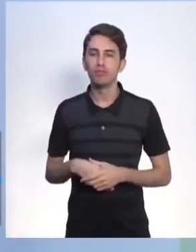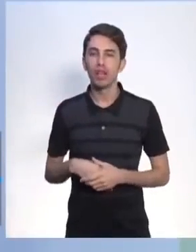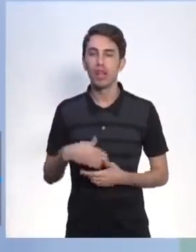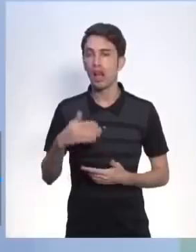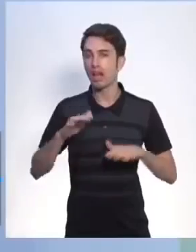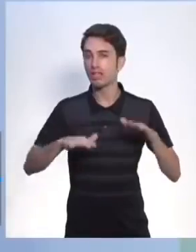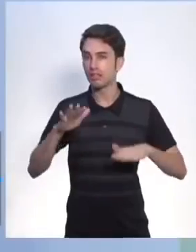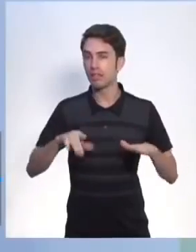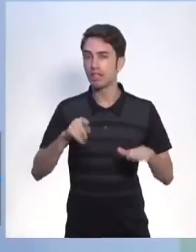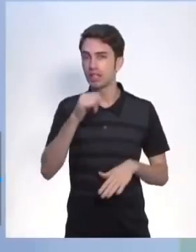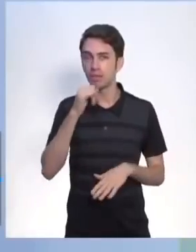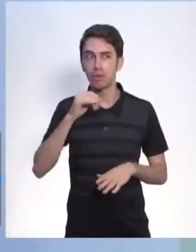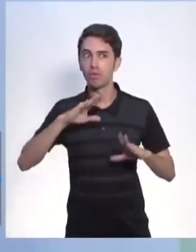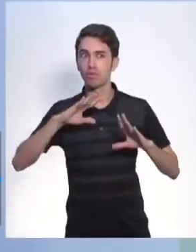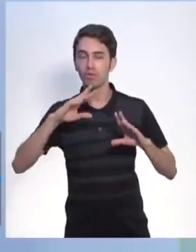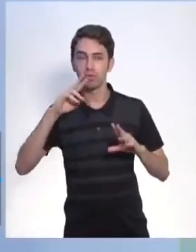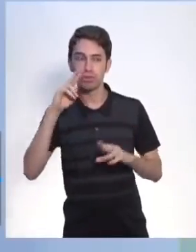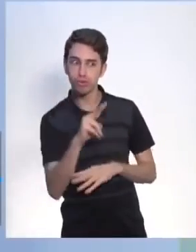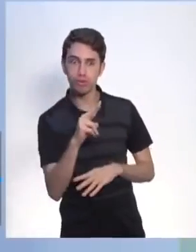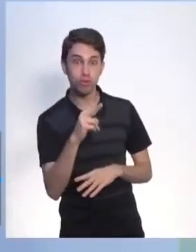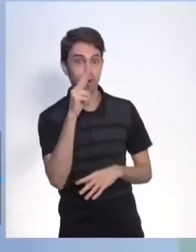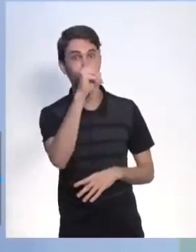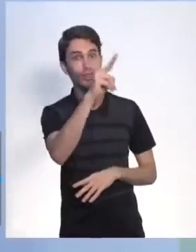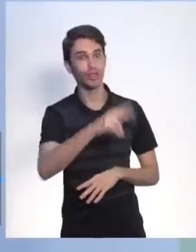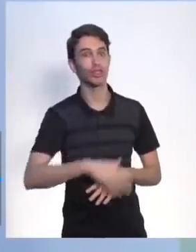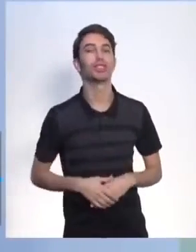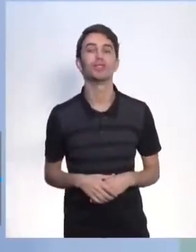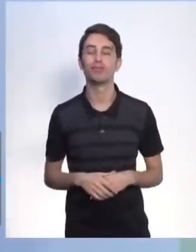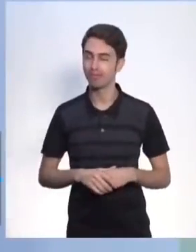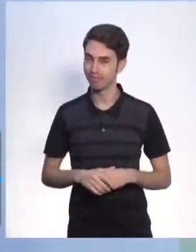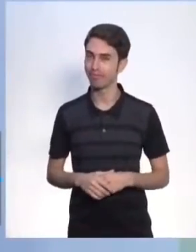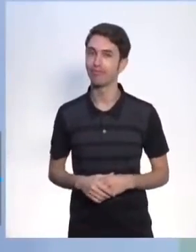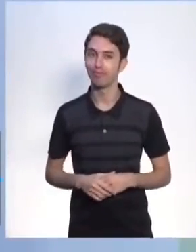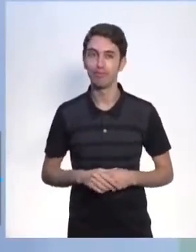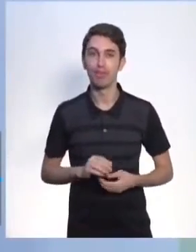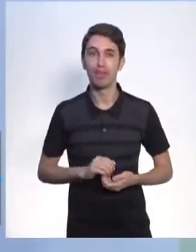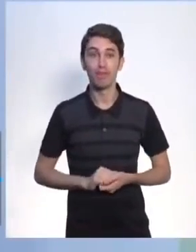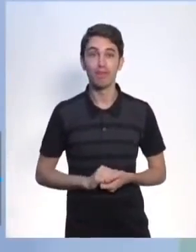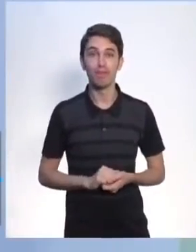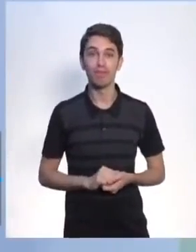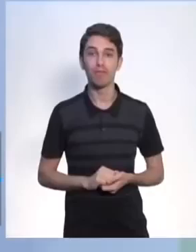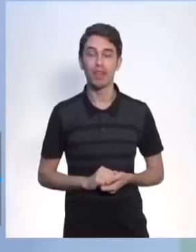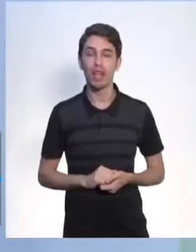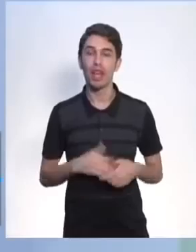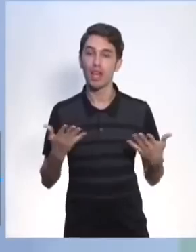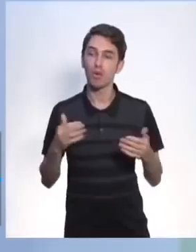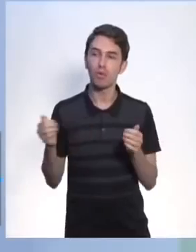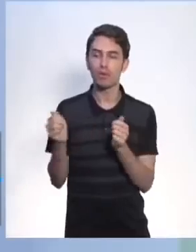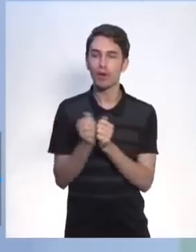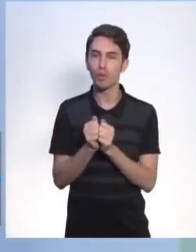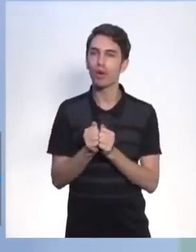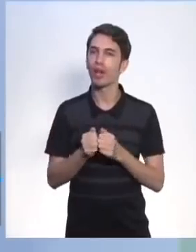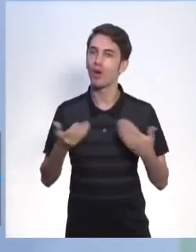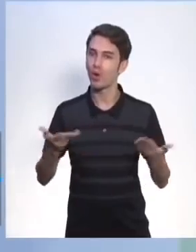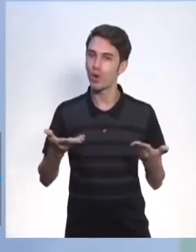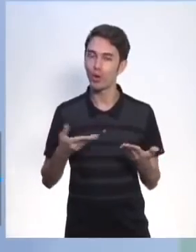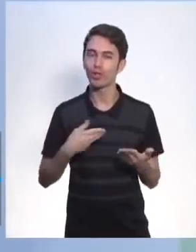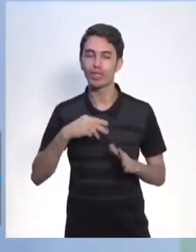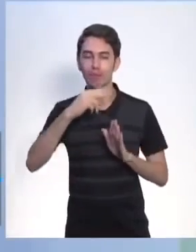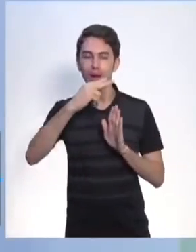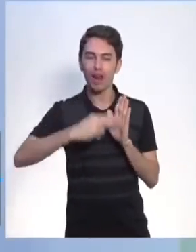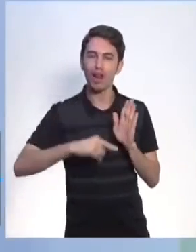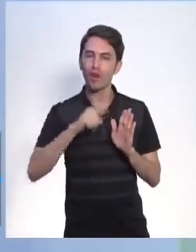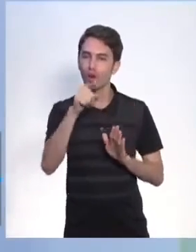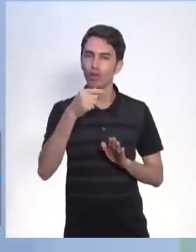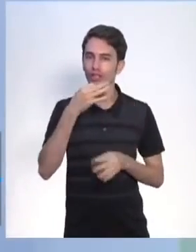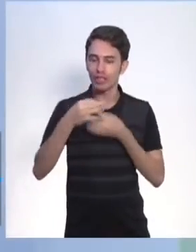Talvez muito diferente. Um olhar aí bem diferente, digamos assim. Então, para me acompanhar, né, hoje, para ler o que vocês